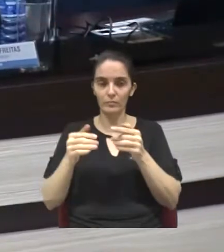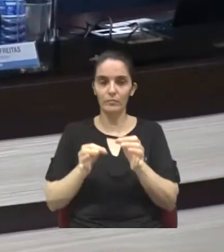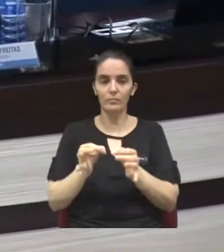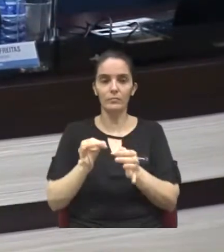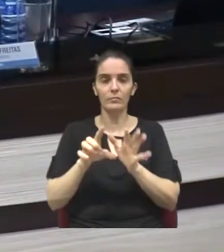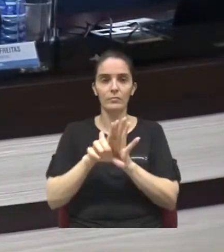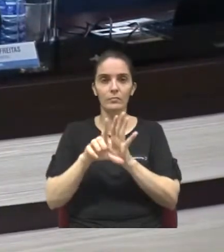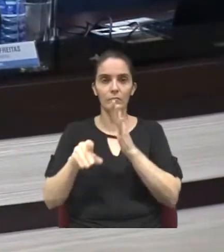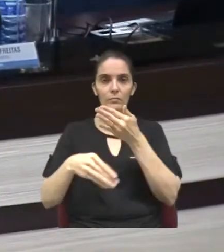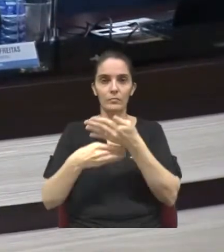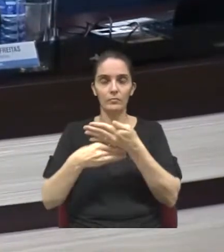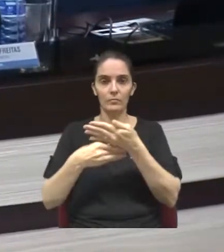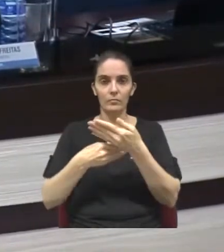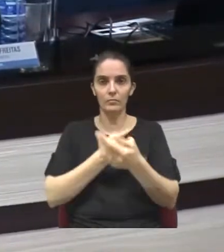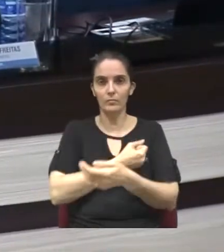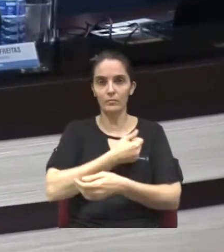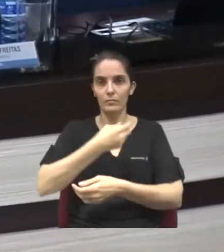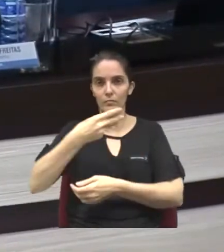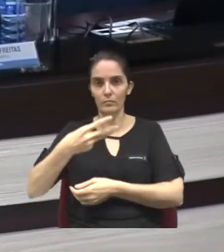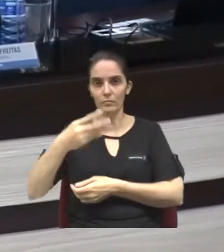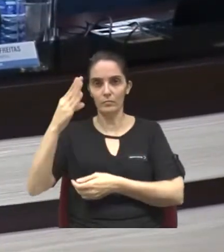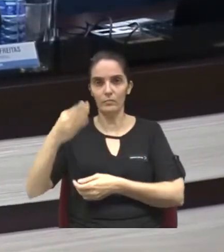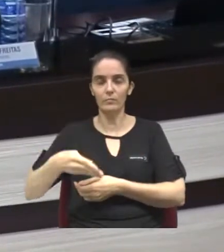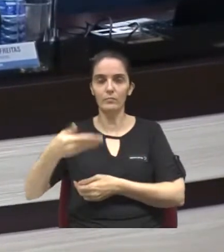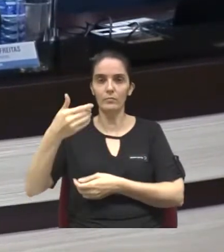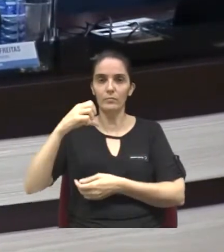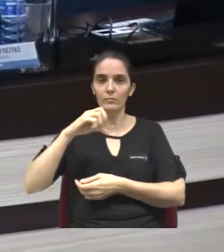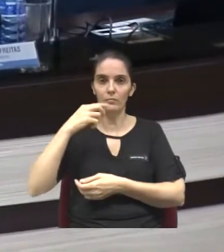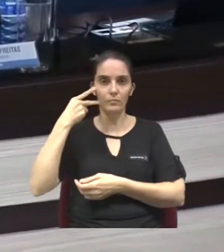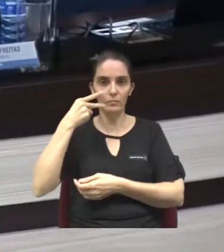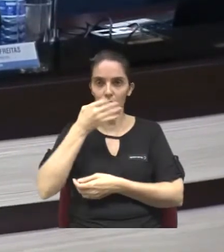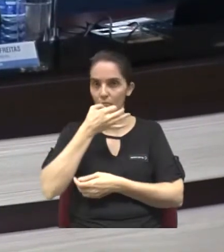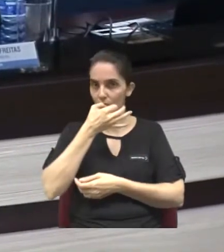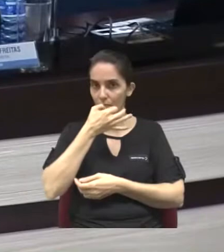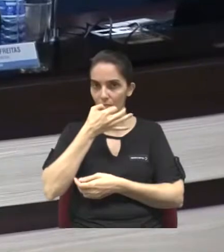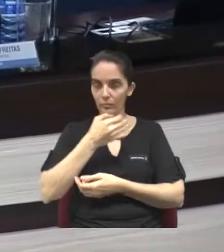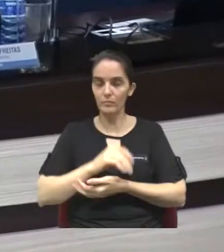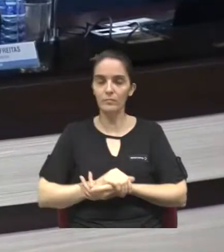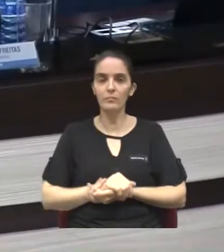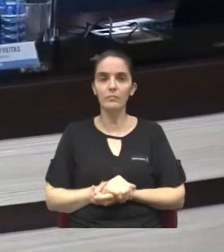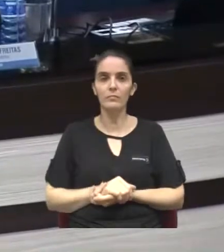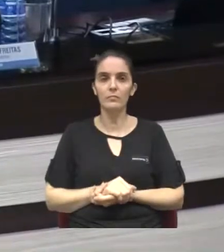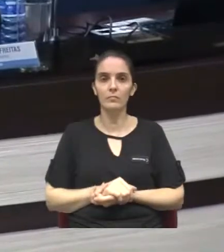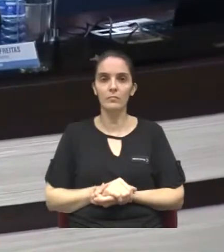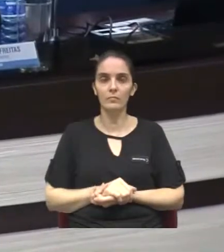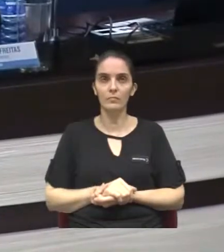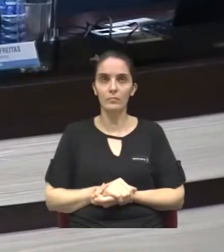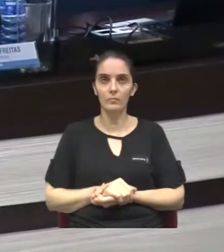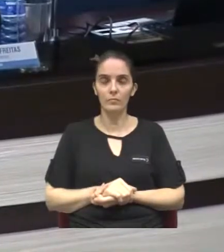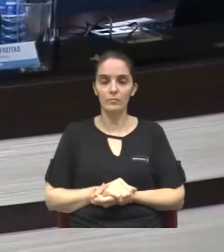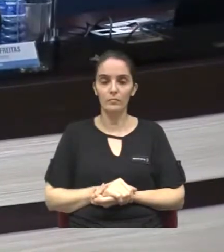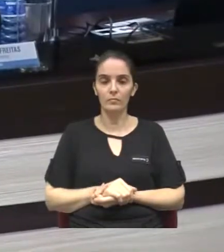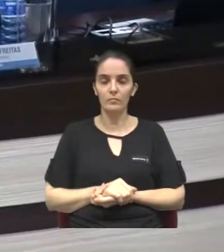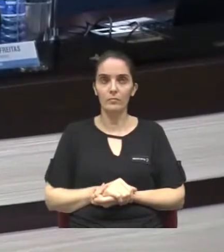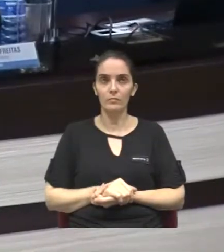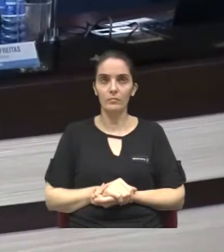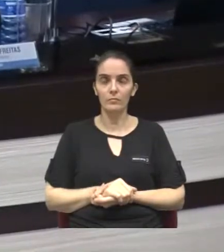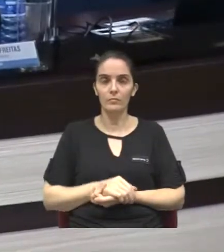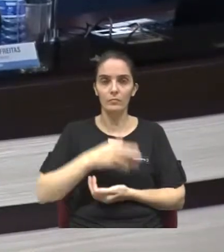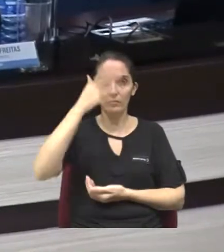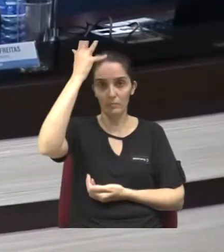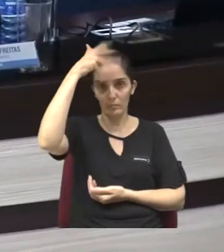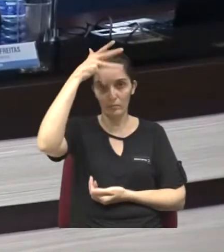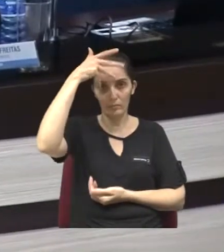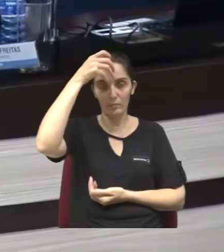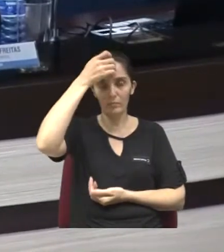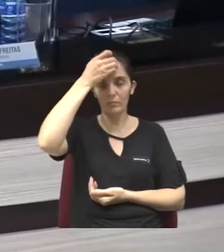projeto de lei complementar número 3/19. Algum vereador deseja discutir? Desejo, senhor presidente. Para discutir o